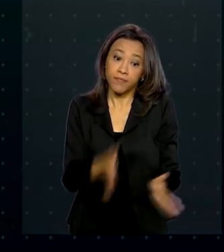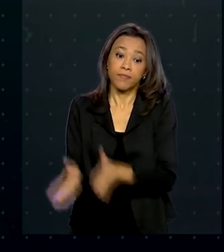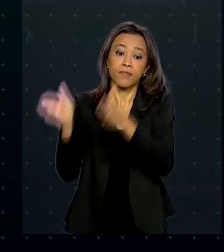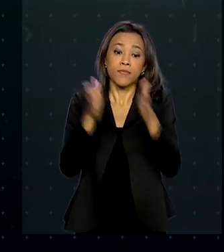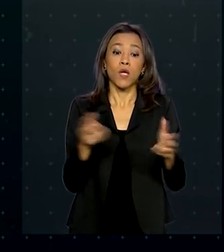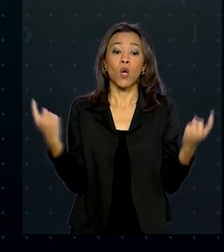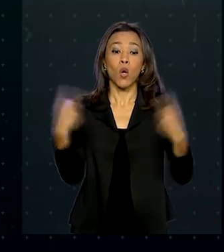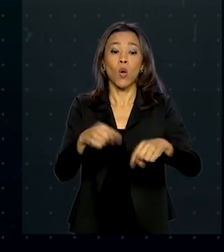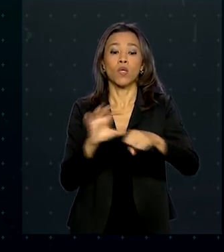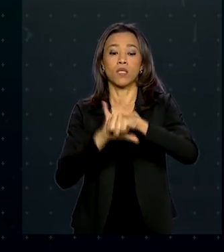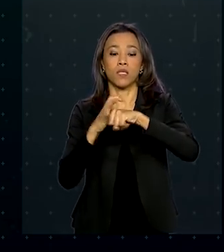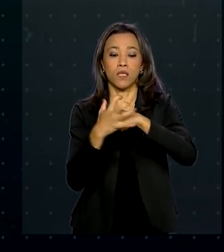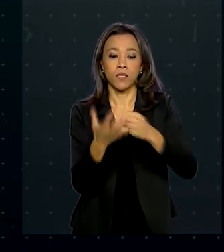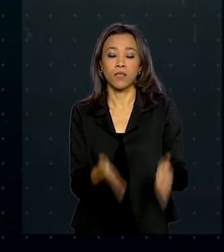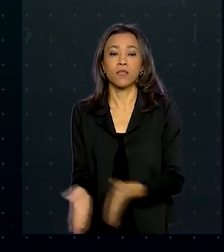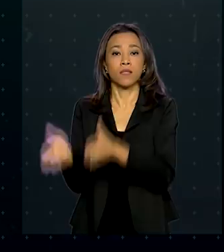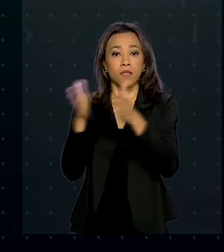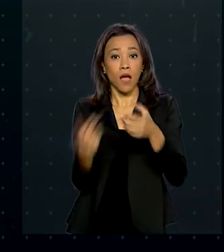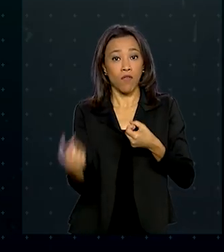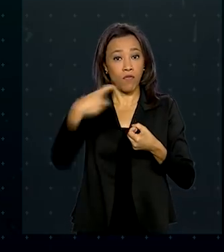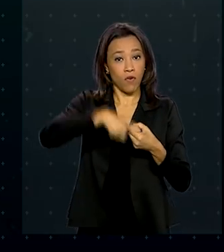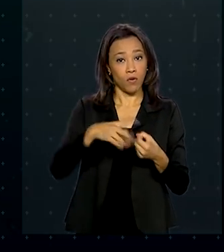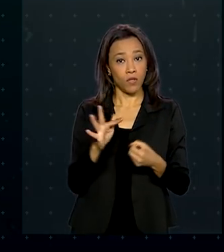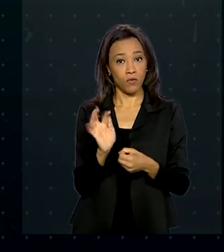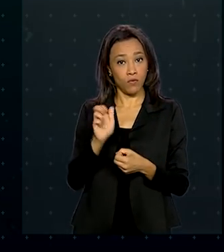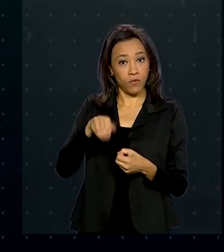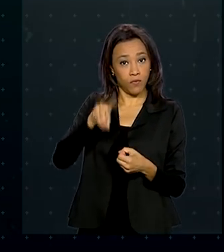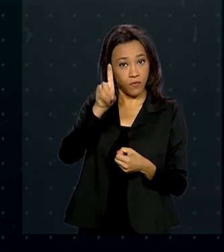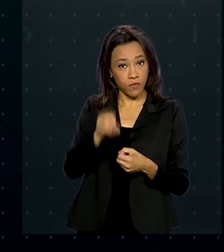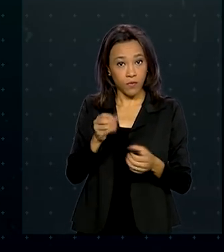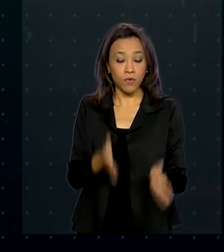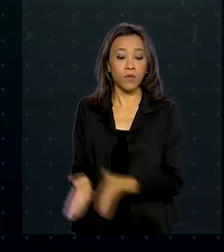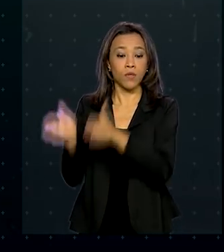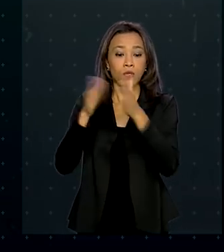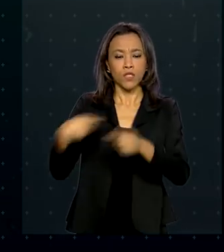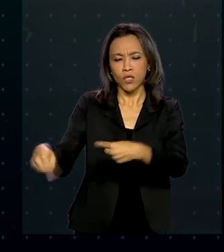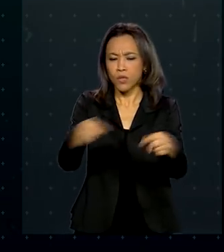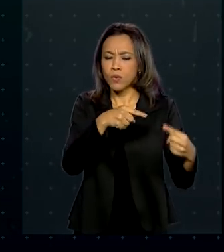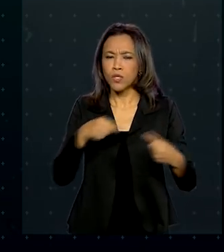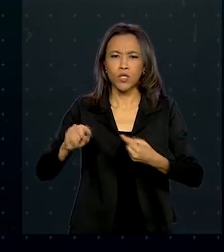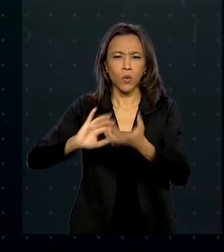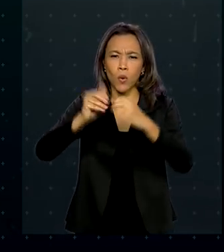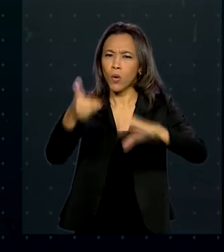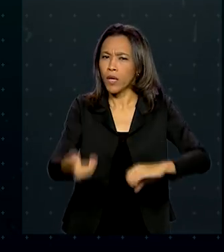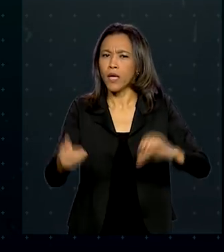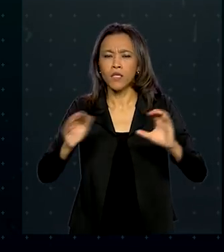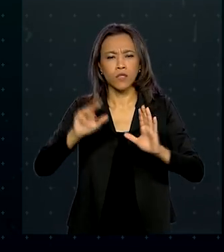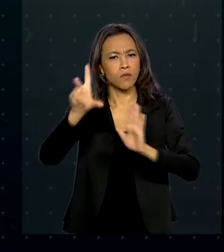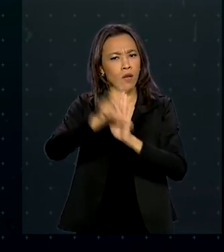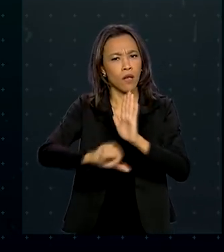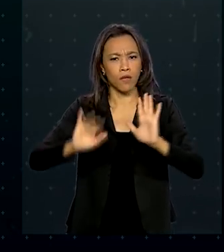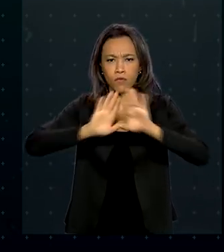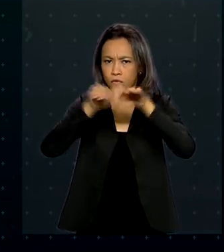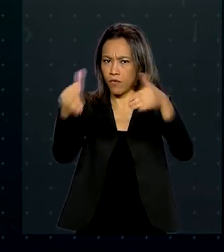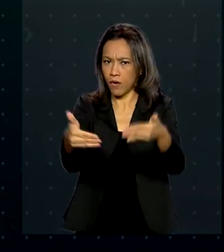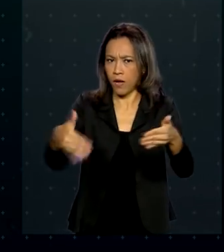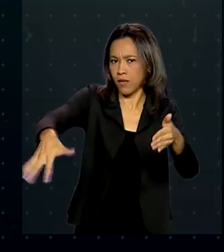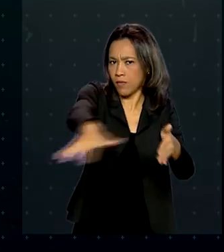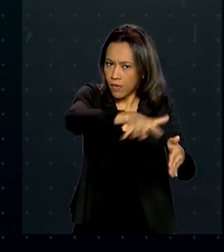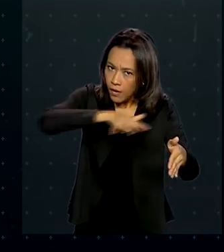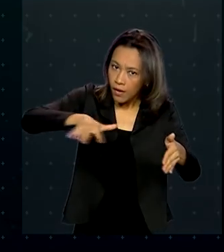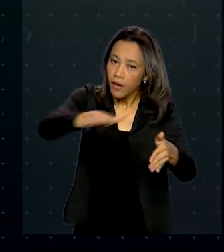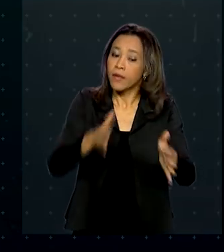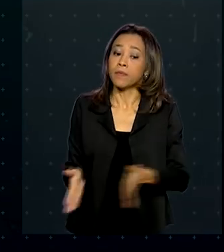reativação do Fundo Amazônia, discussão com o Congresso Nacional sobre legislação voltada para a região. A